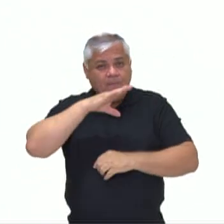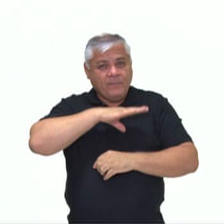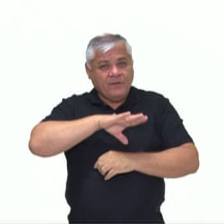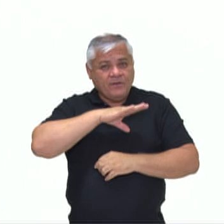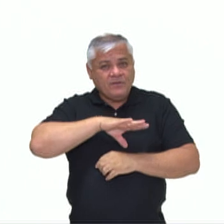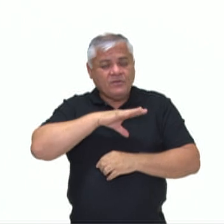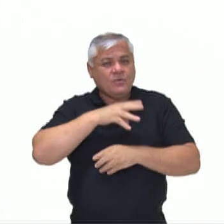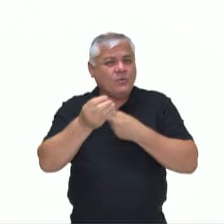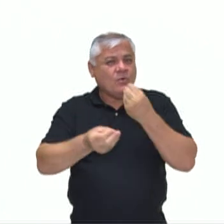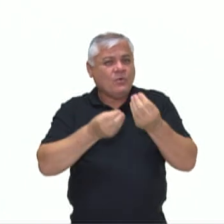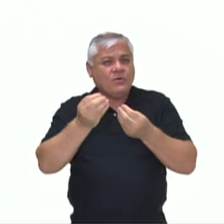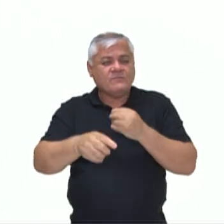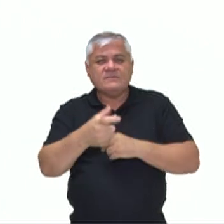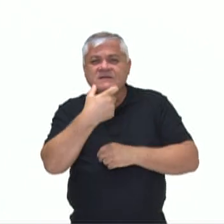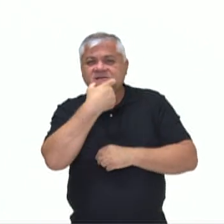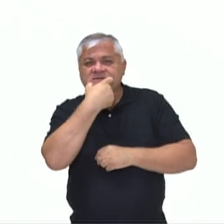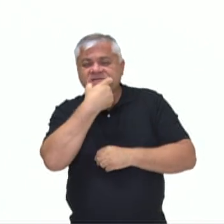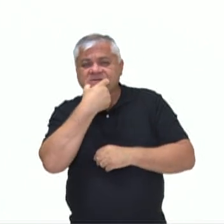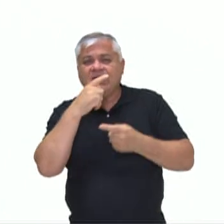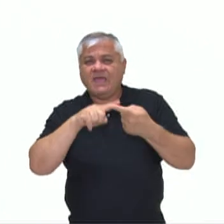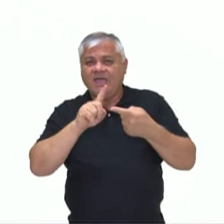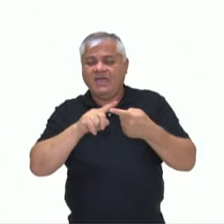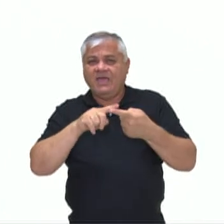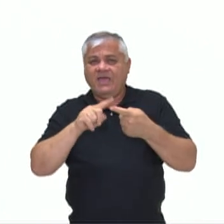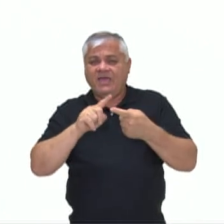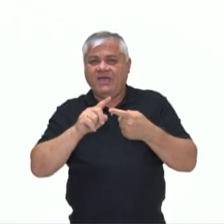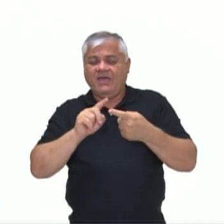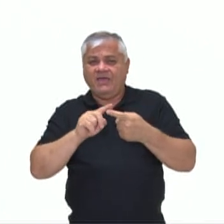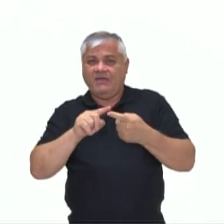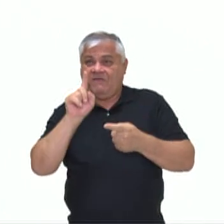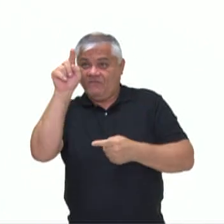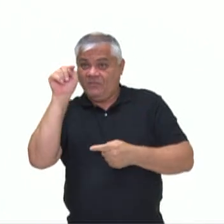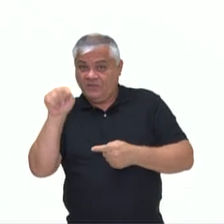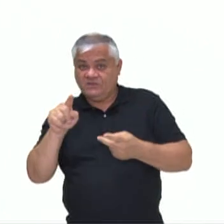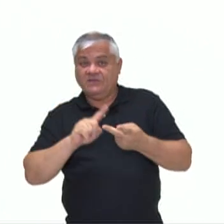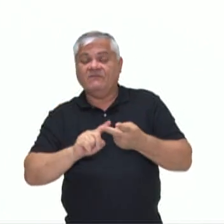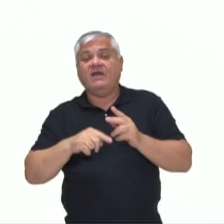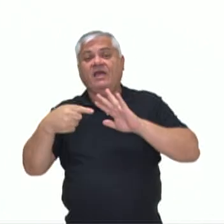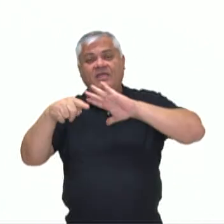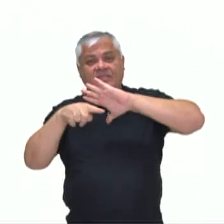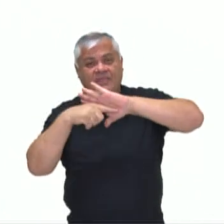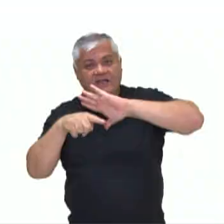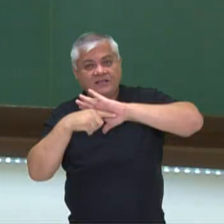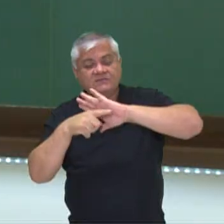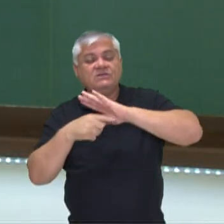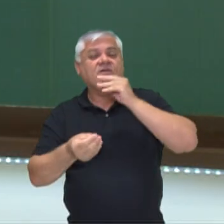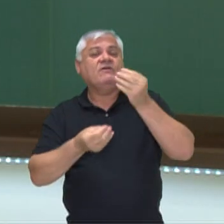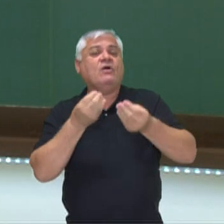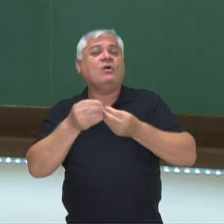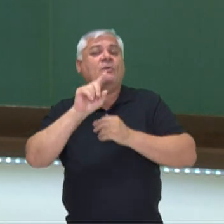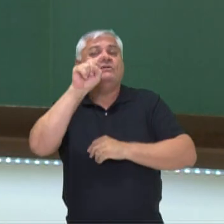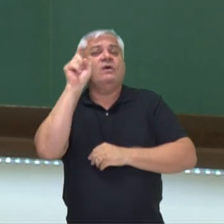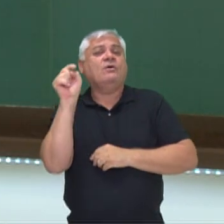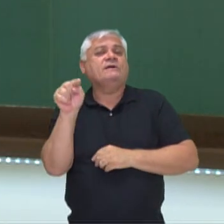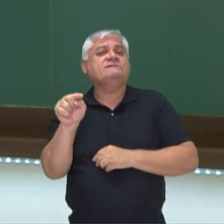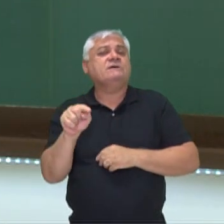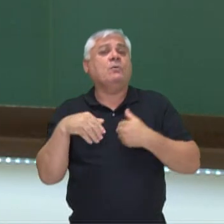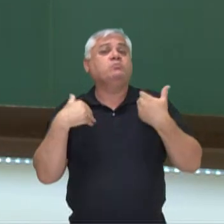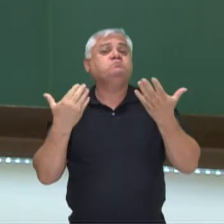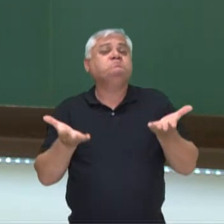in affirmative, negative and interrogative forms. Então, aqui você